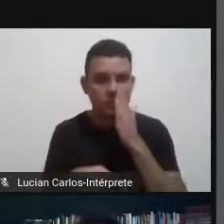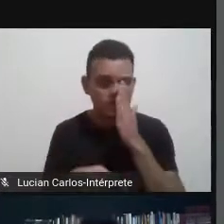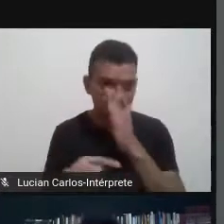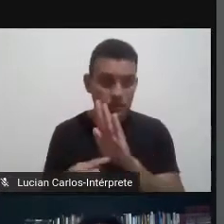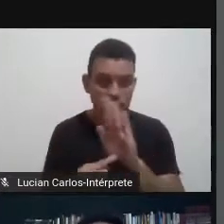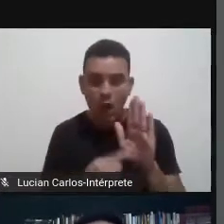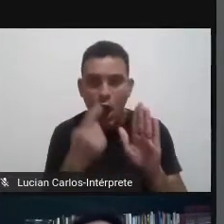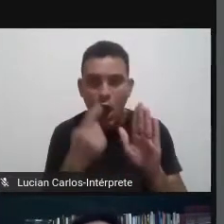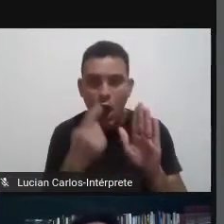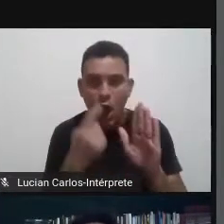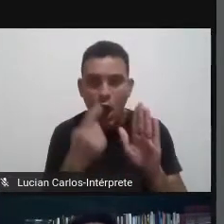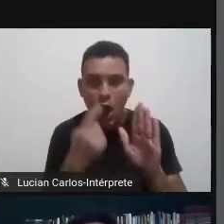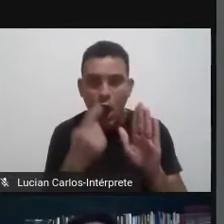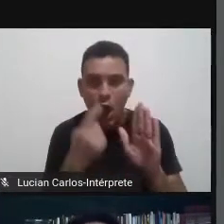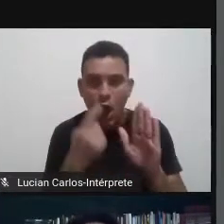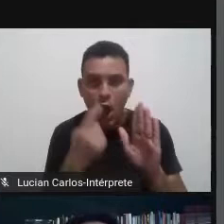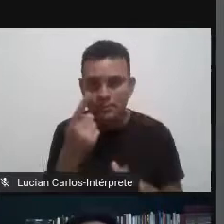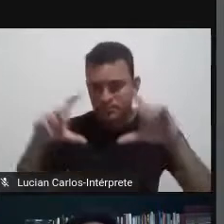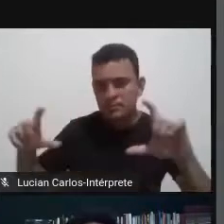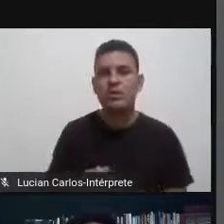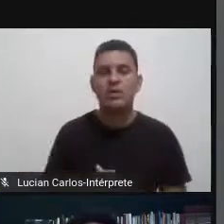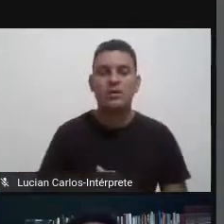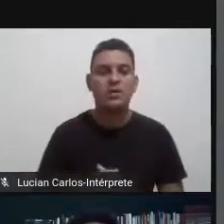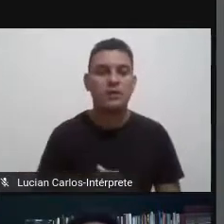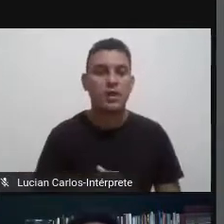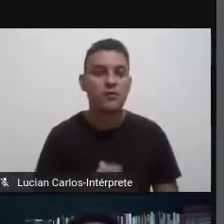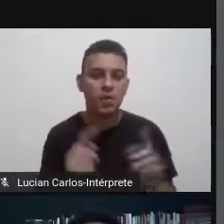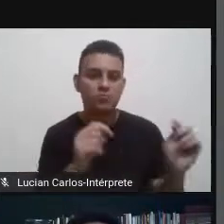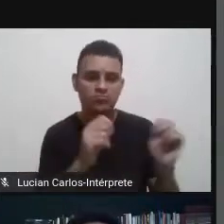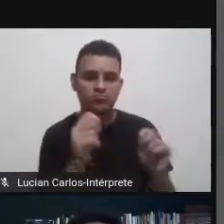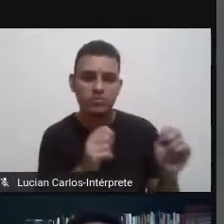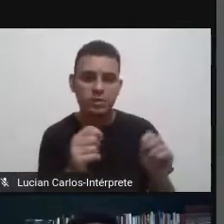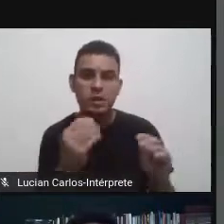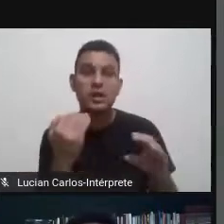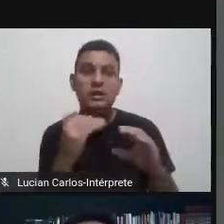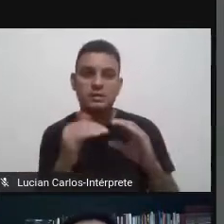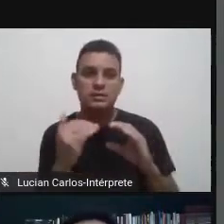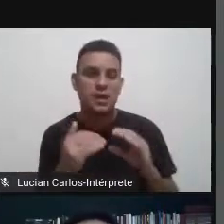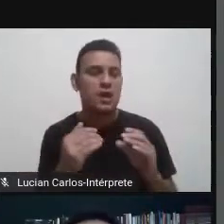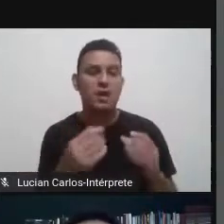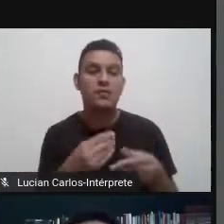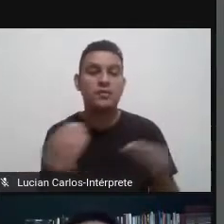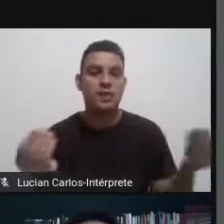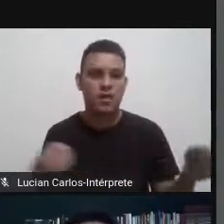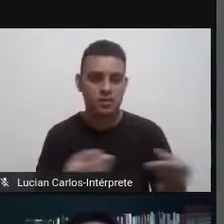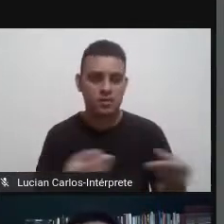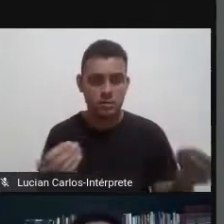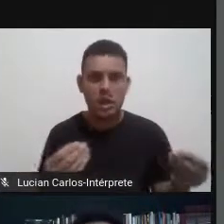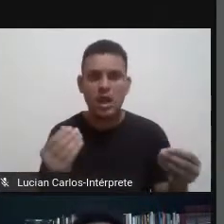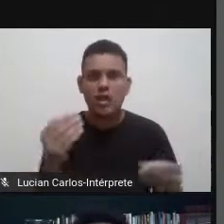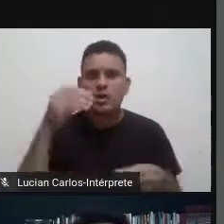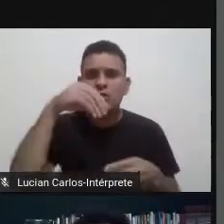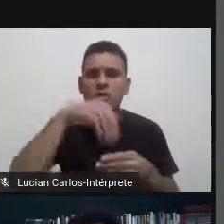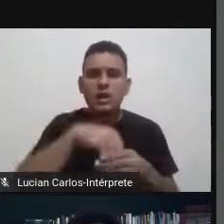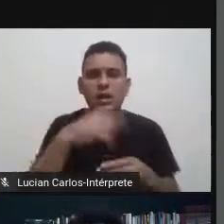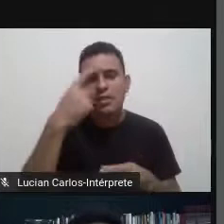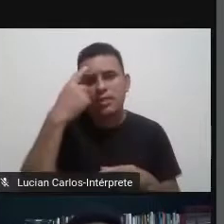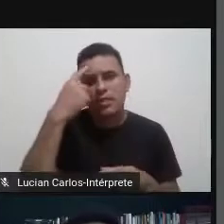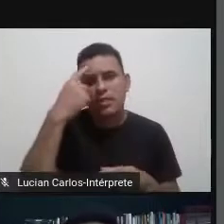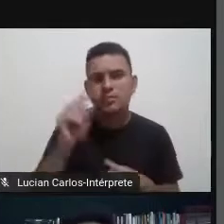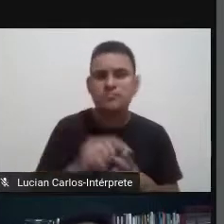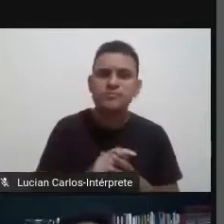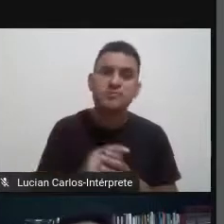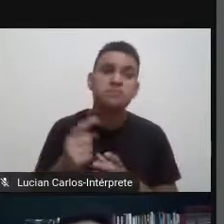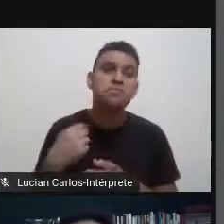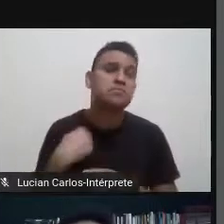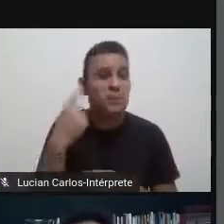aqui. Essa é a nossa lista de controle da entrega das cestas. E aí nós inserimos, isso foi uma ideia, nós